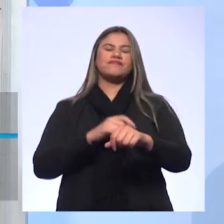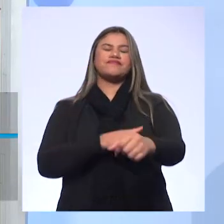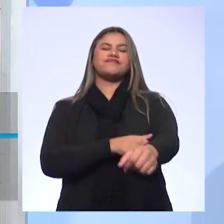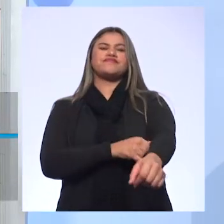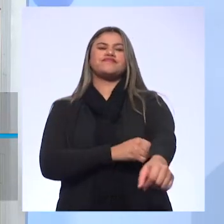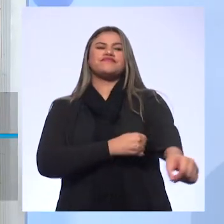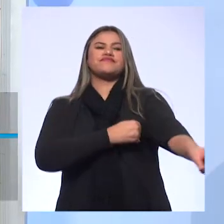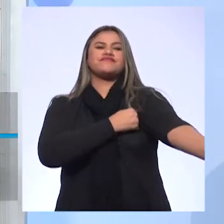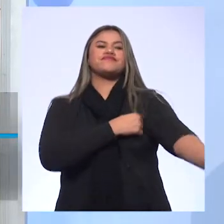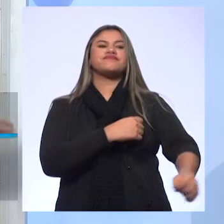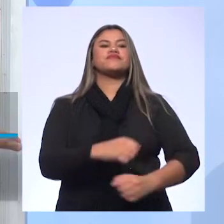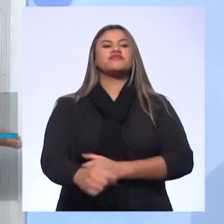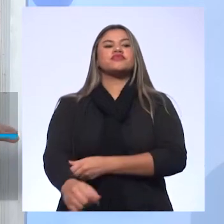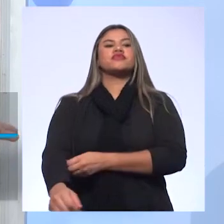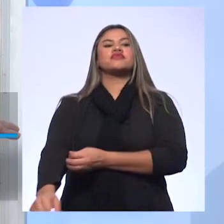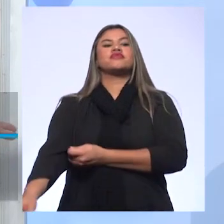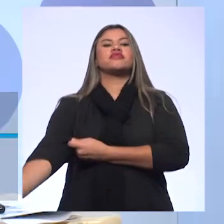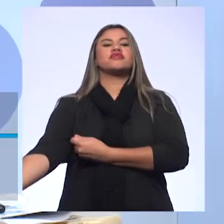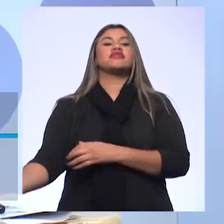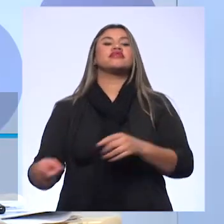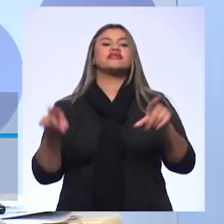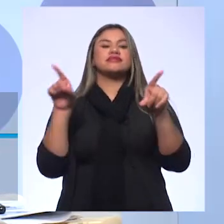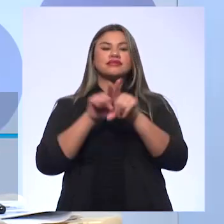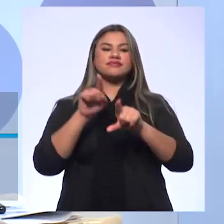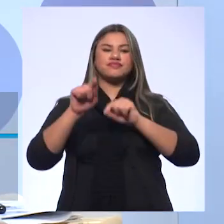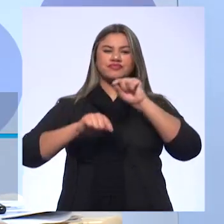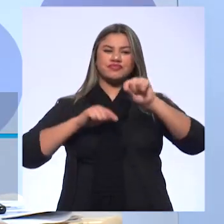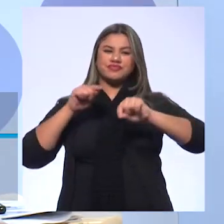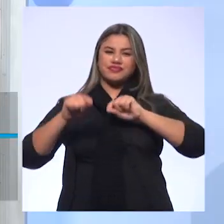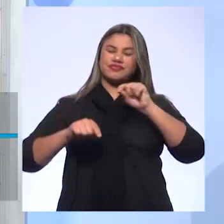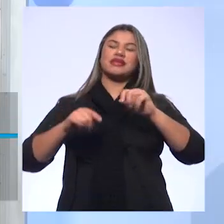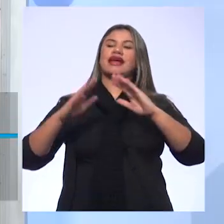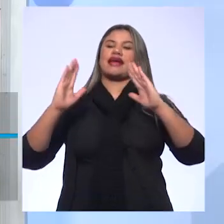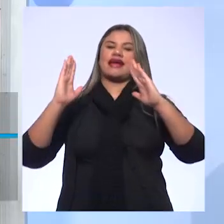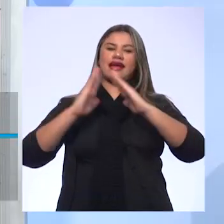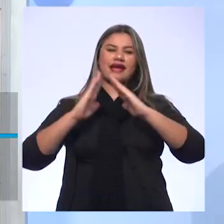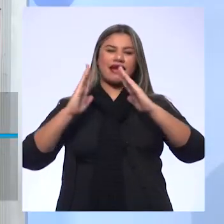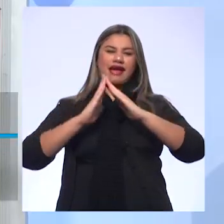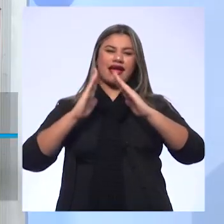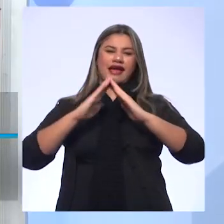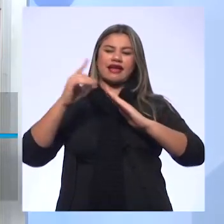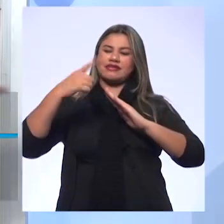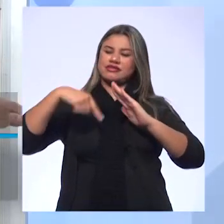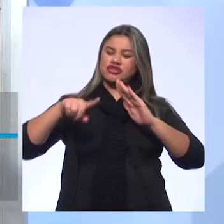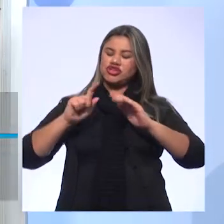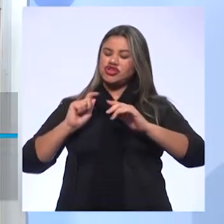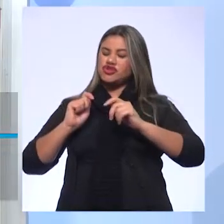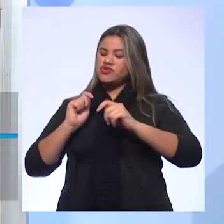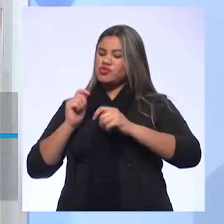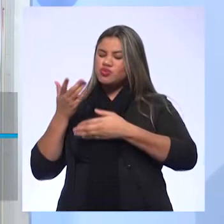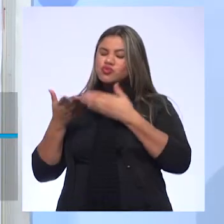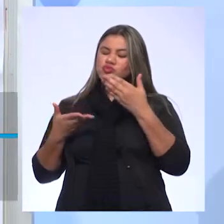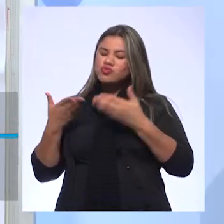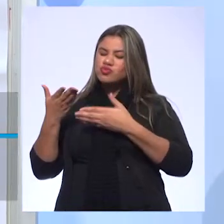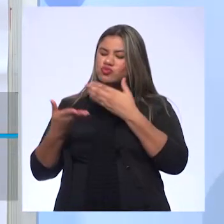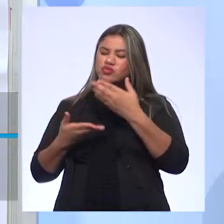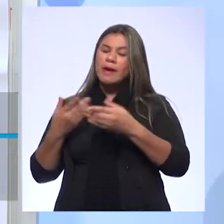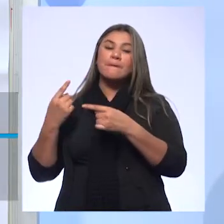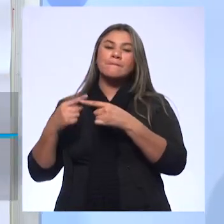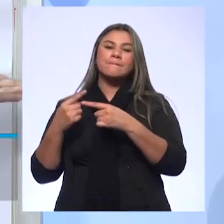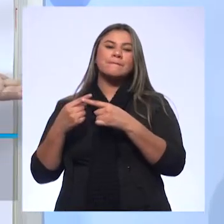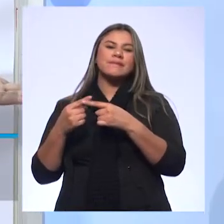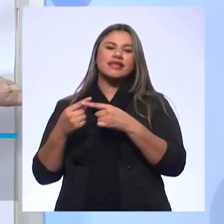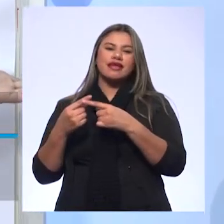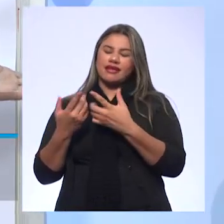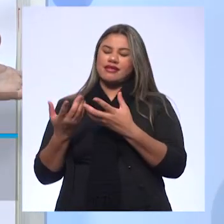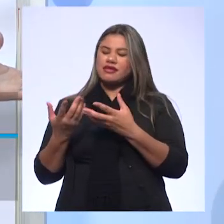Sem esquecer, né, professor, a própria domesticação, né? A Sim. gente fez a domesticação justamente para a gente ter um certo controle, justamente brilhante. Eu acho que